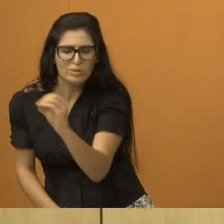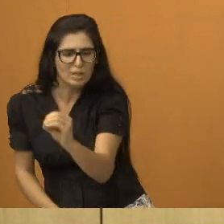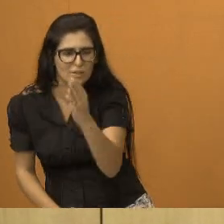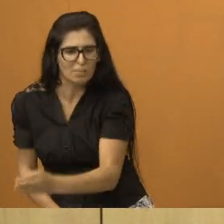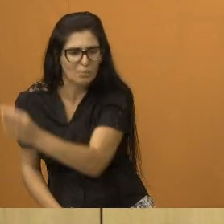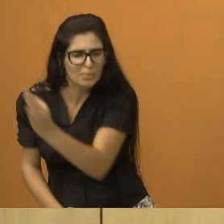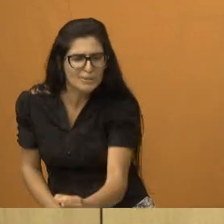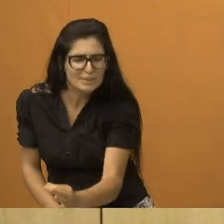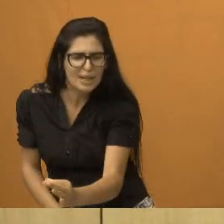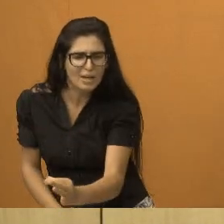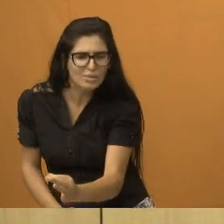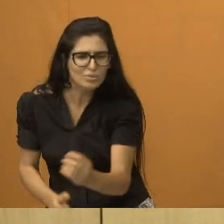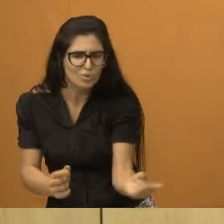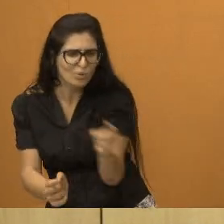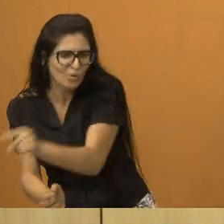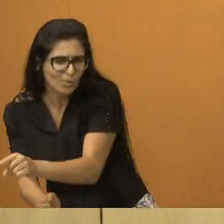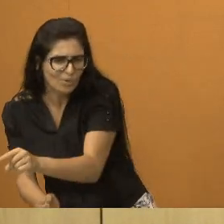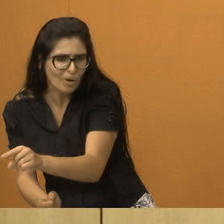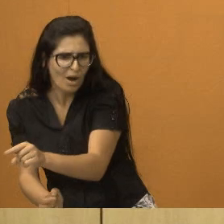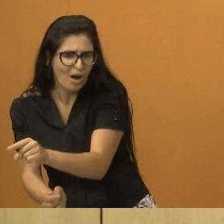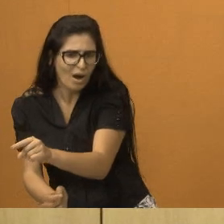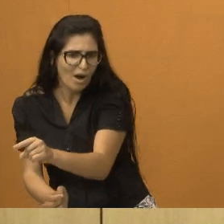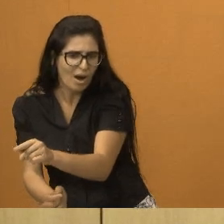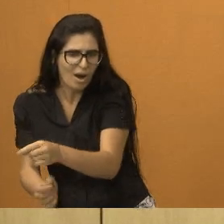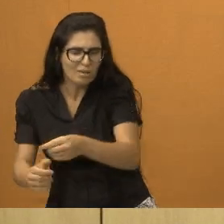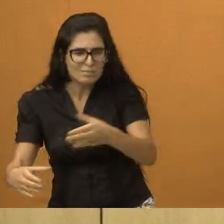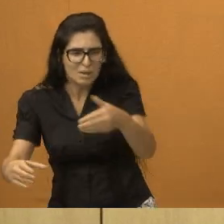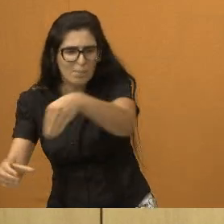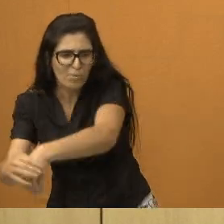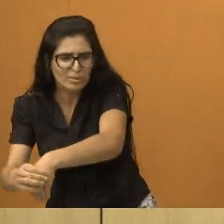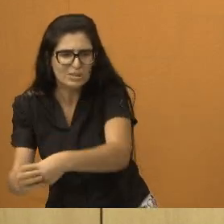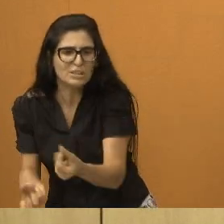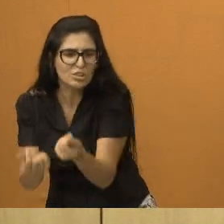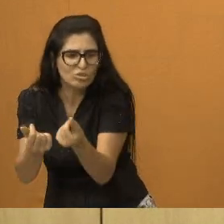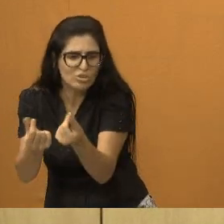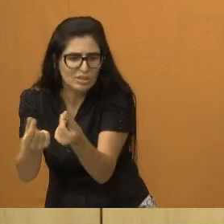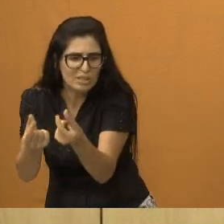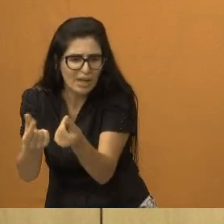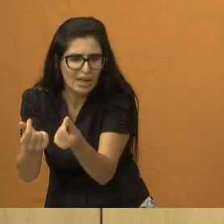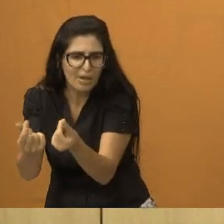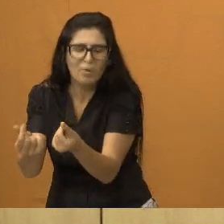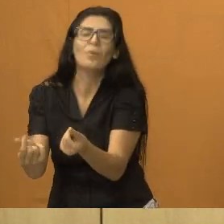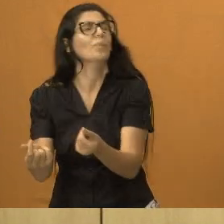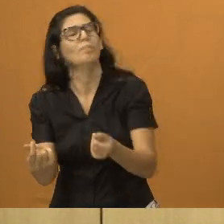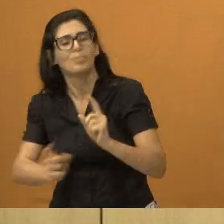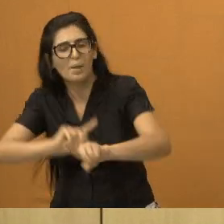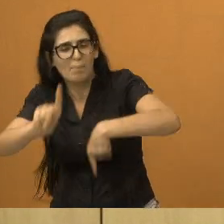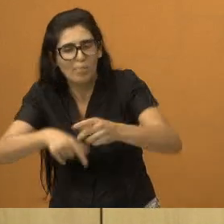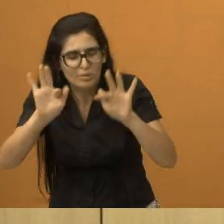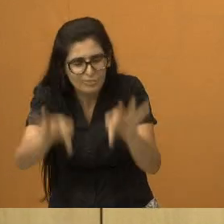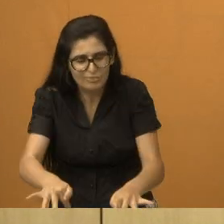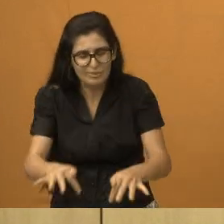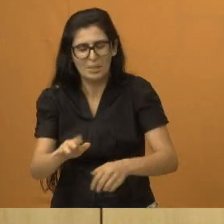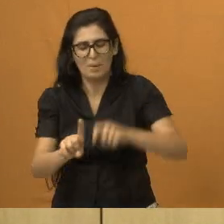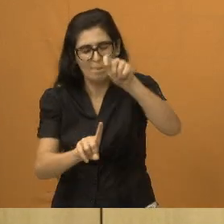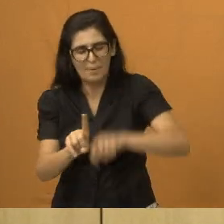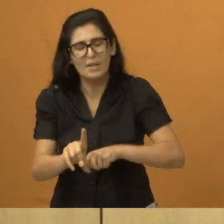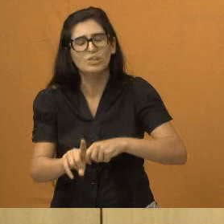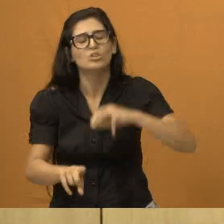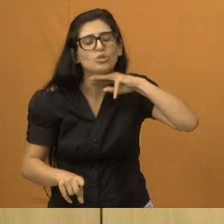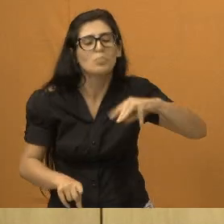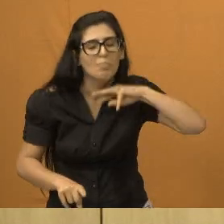que sobra, ele é depositado numa conta única, que após o final do mês de março, onde o